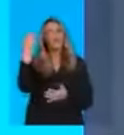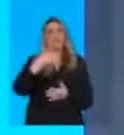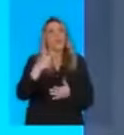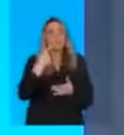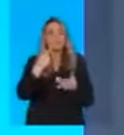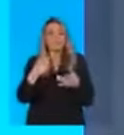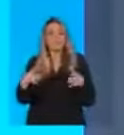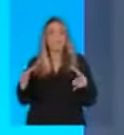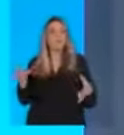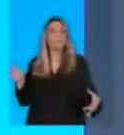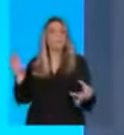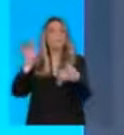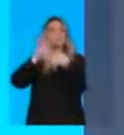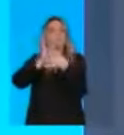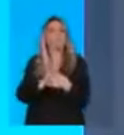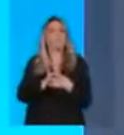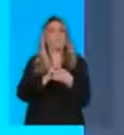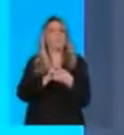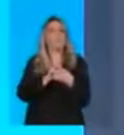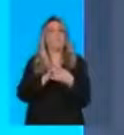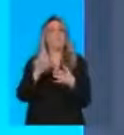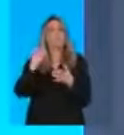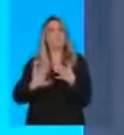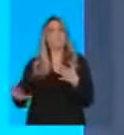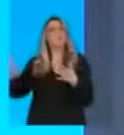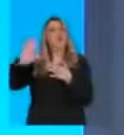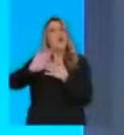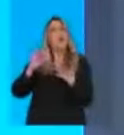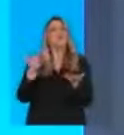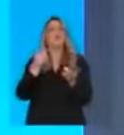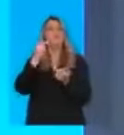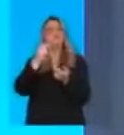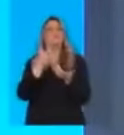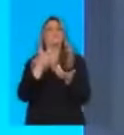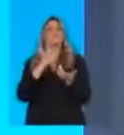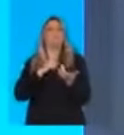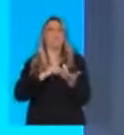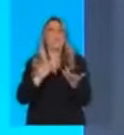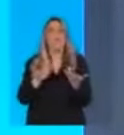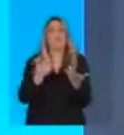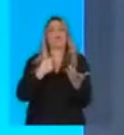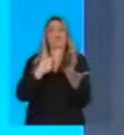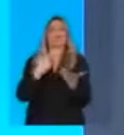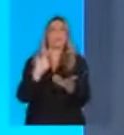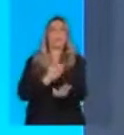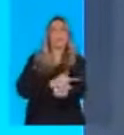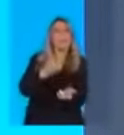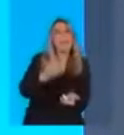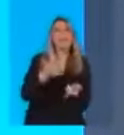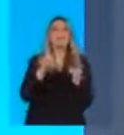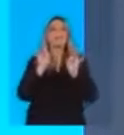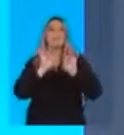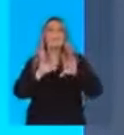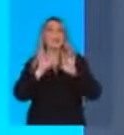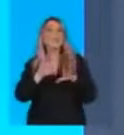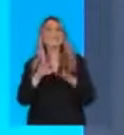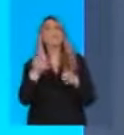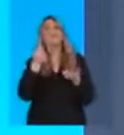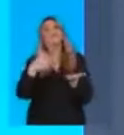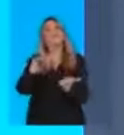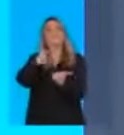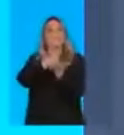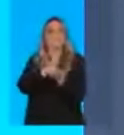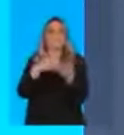leitos estaduais e os leitos federais para garantir a celeridade dos exames dos especialistas também das internações